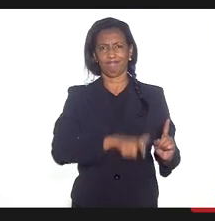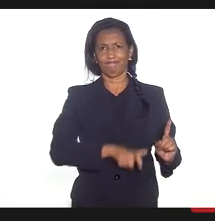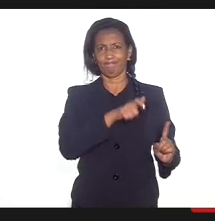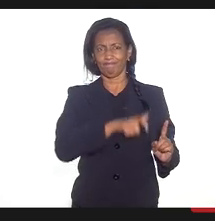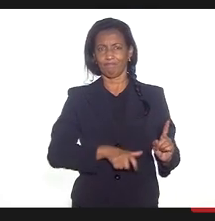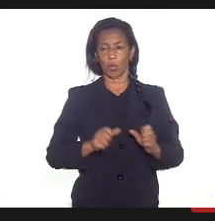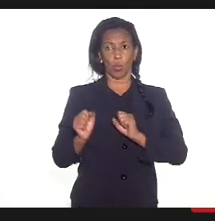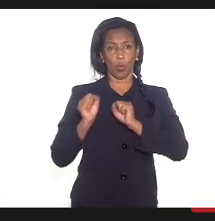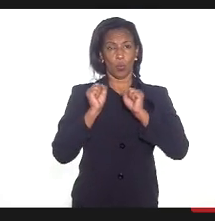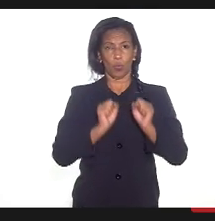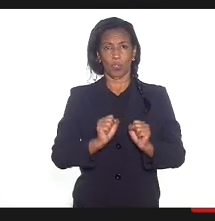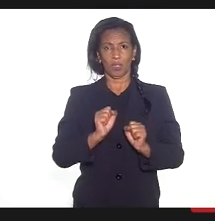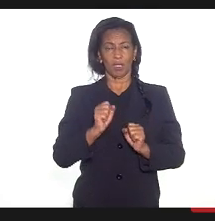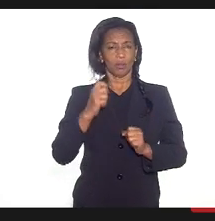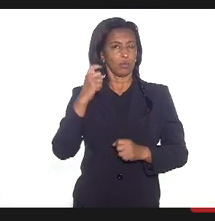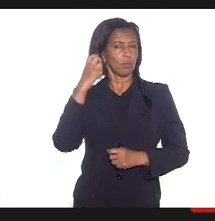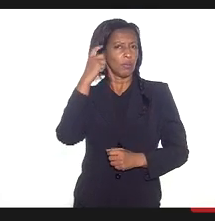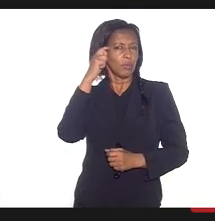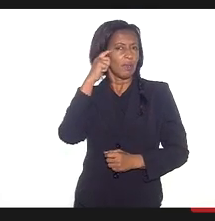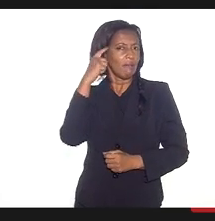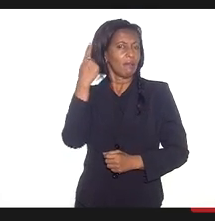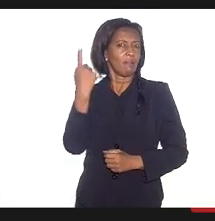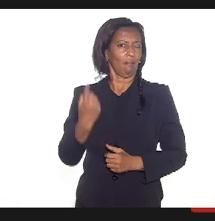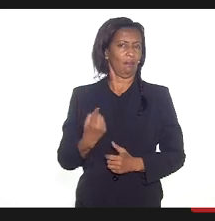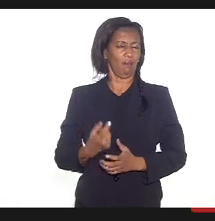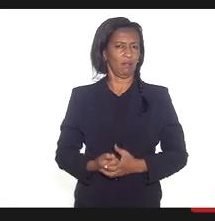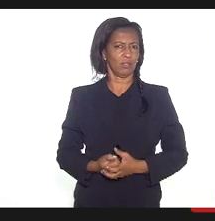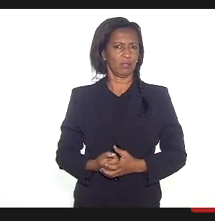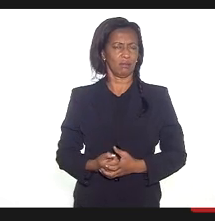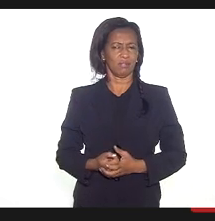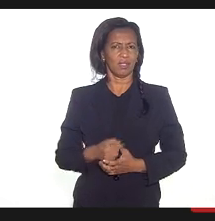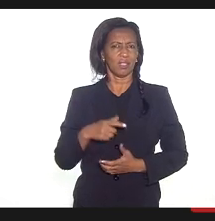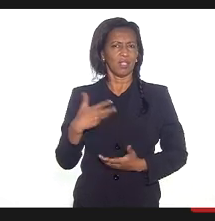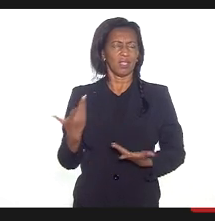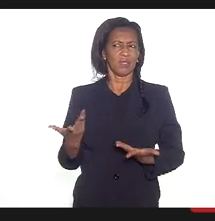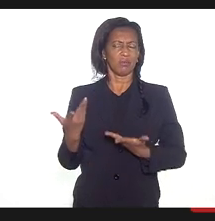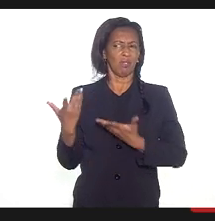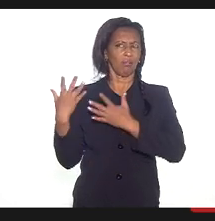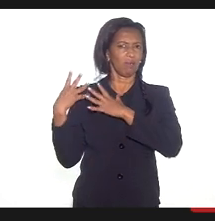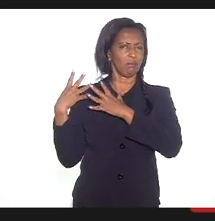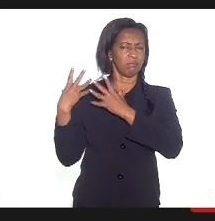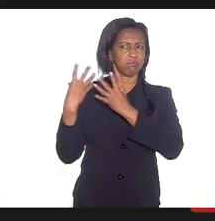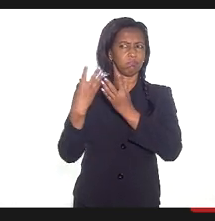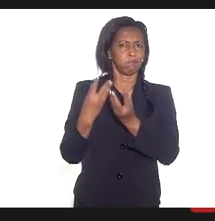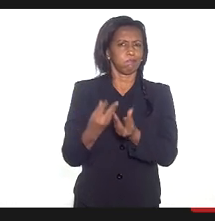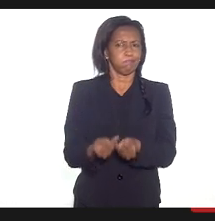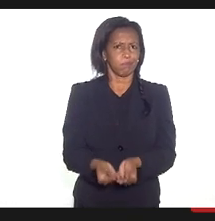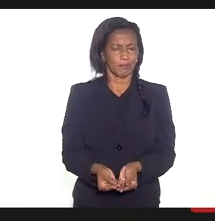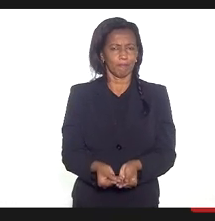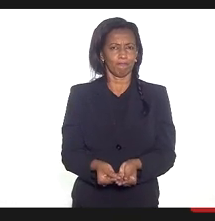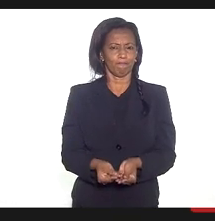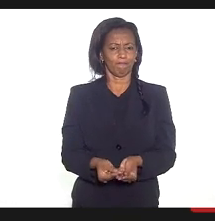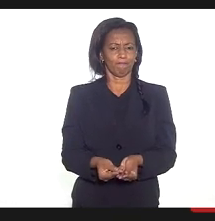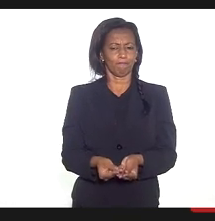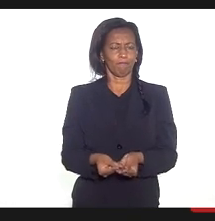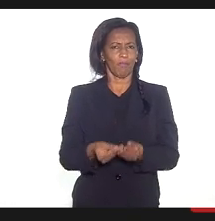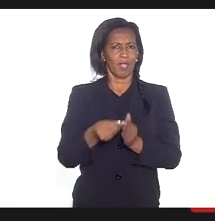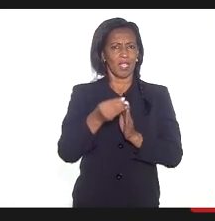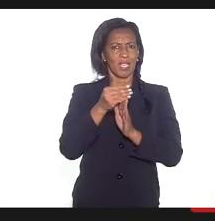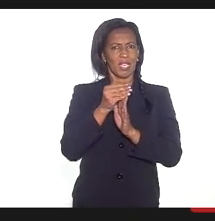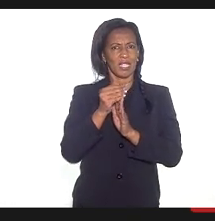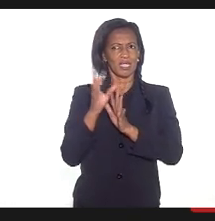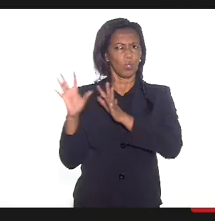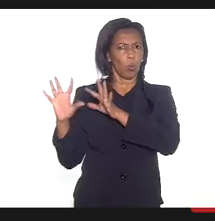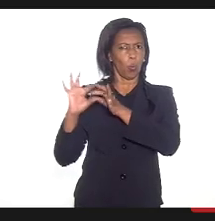poder sobre as suas ideias. Então, isso é o que traz, né, nesse contexto